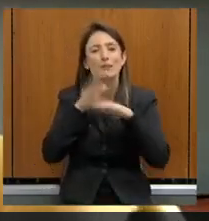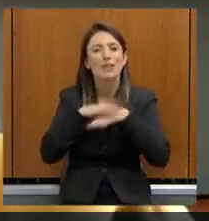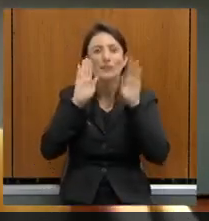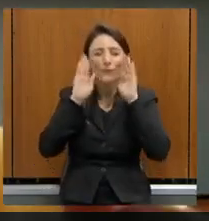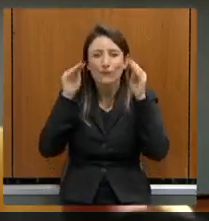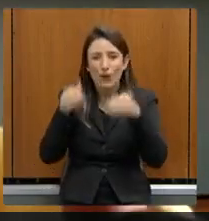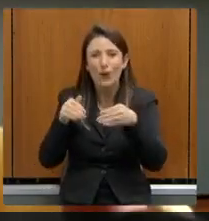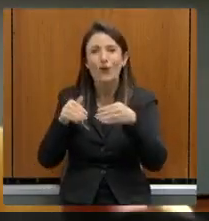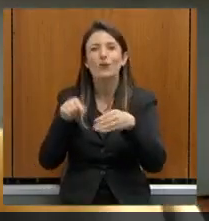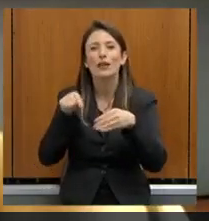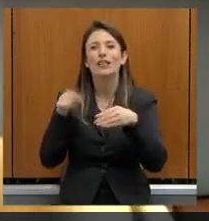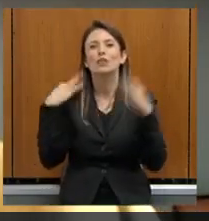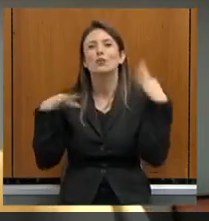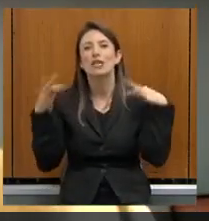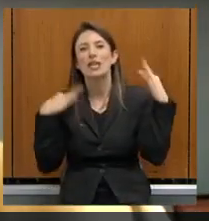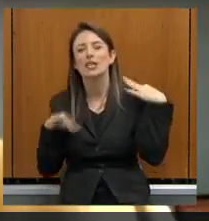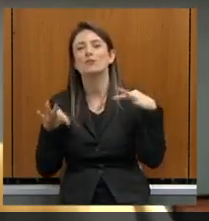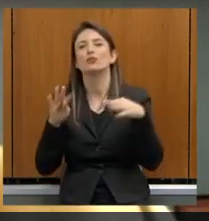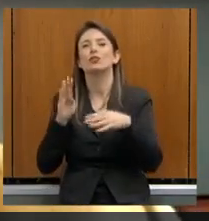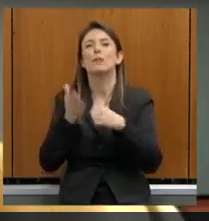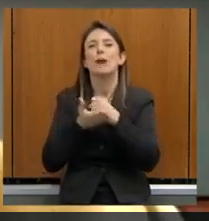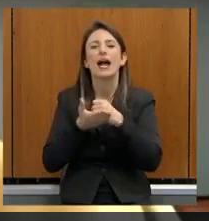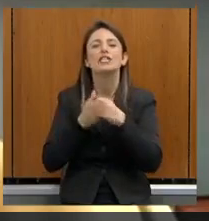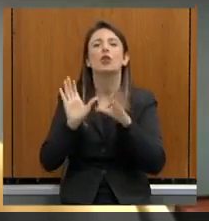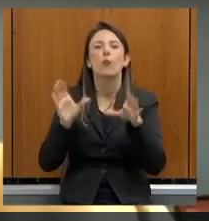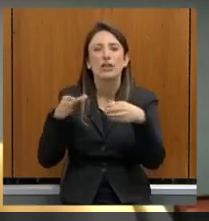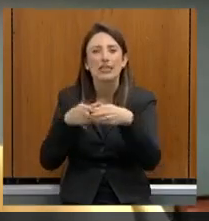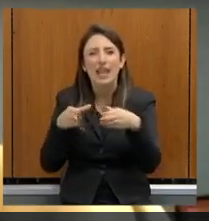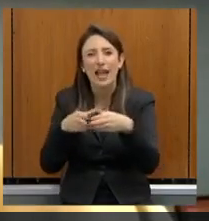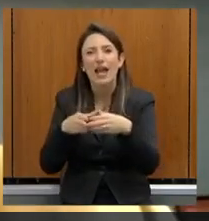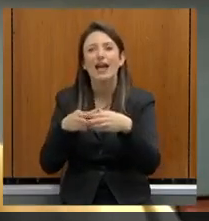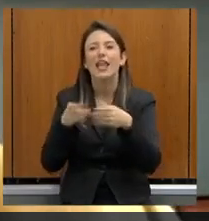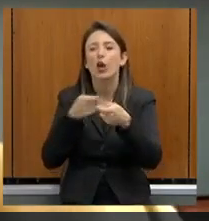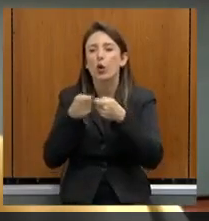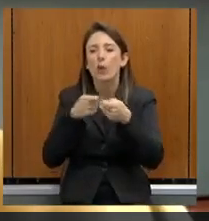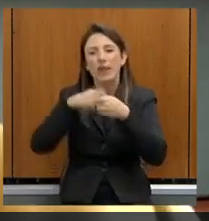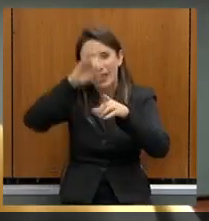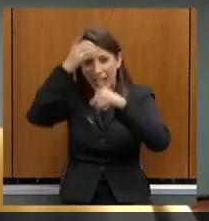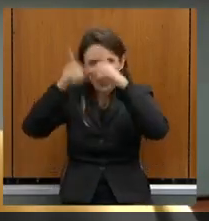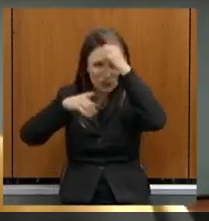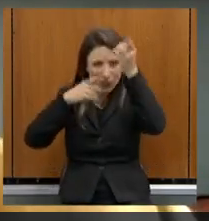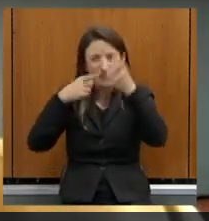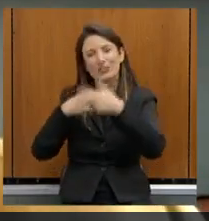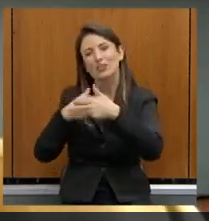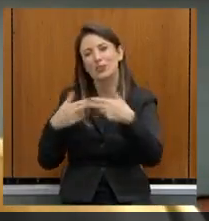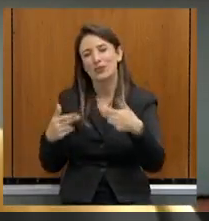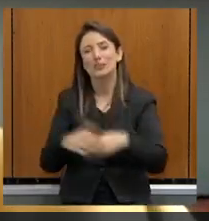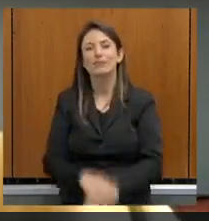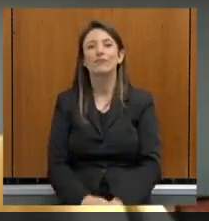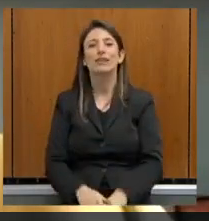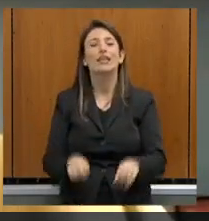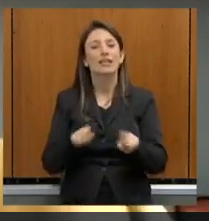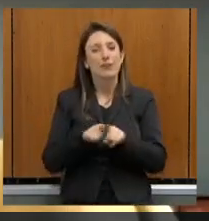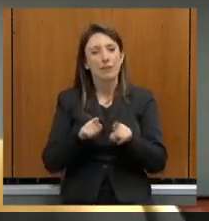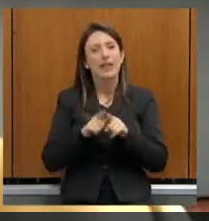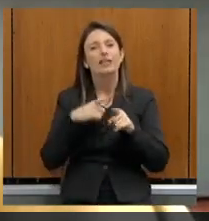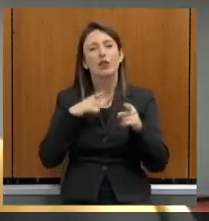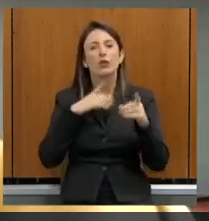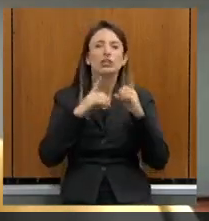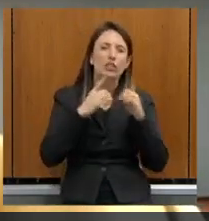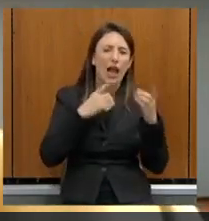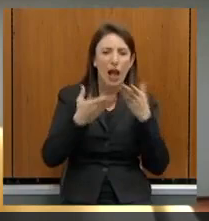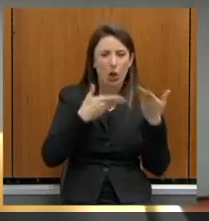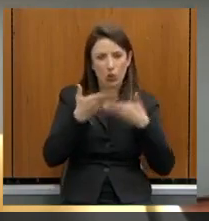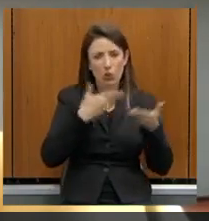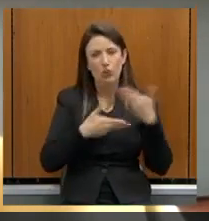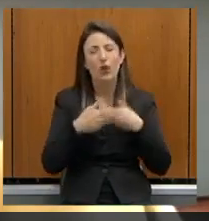na economia criativa, enfim, naquilo que a gente acredita. Nós também estamos em diálogo, essa lei também é oriunda desse diálogo